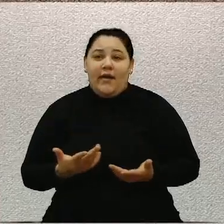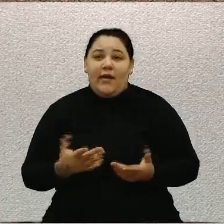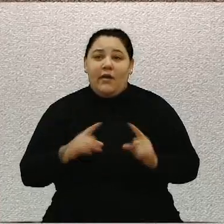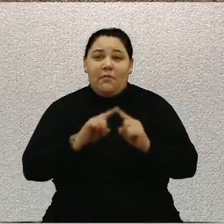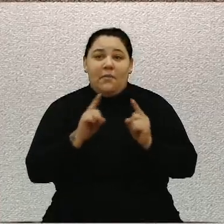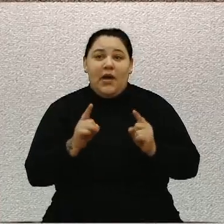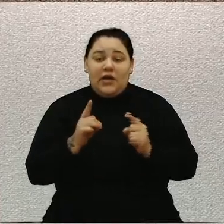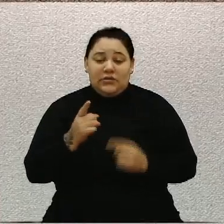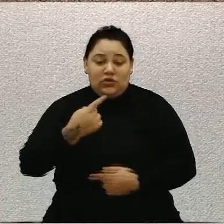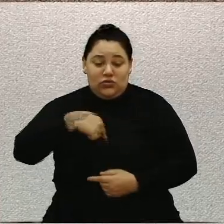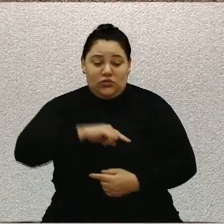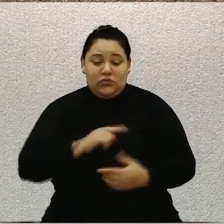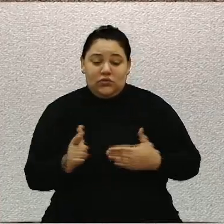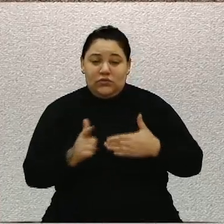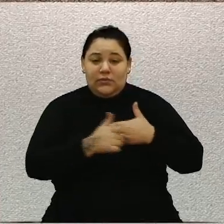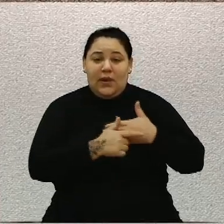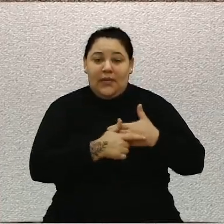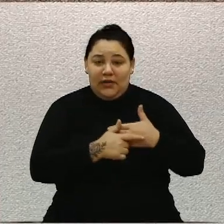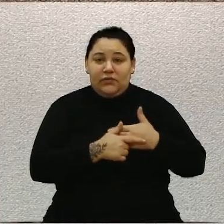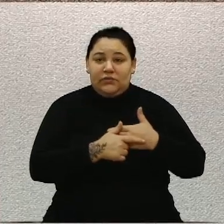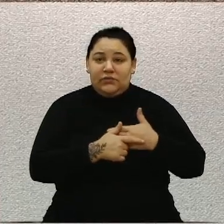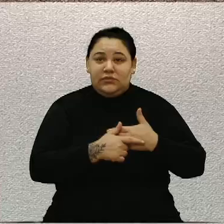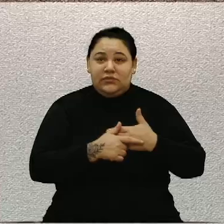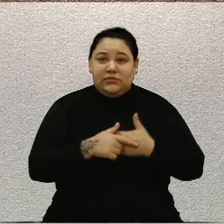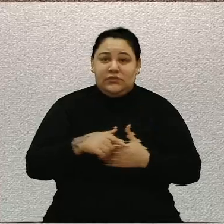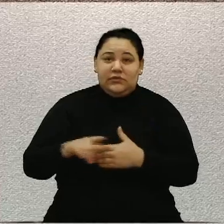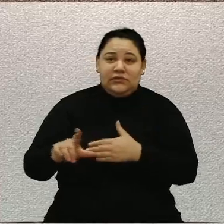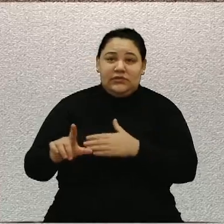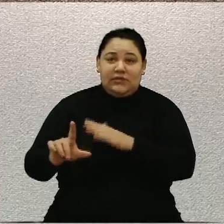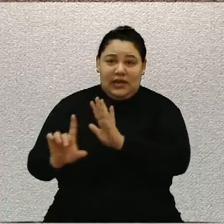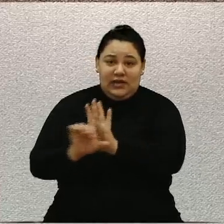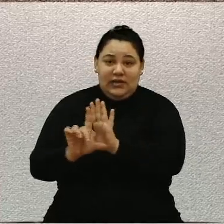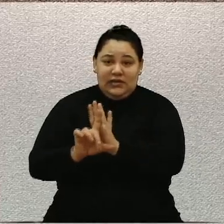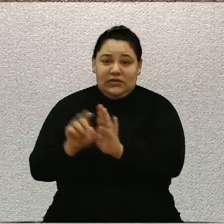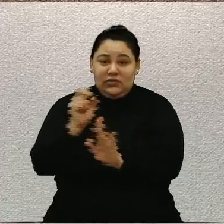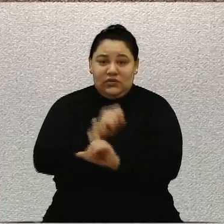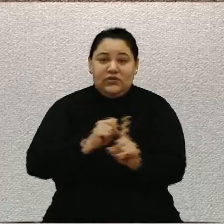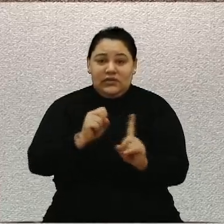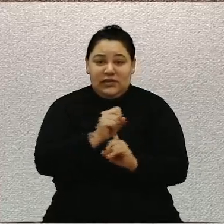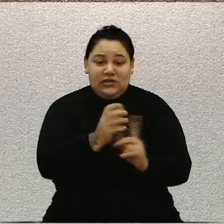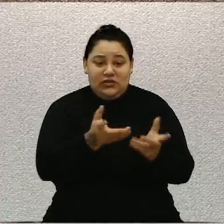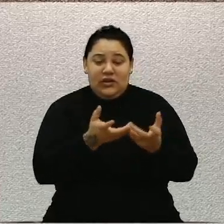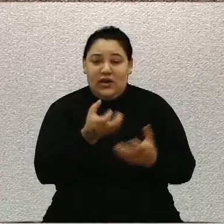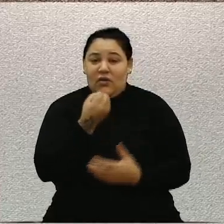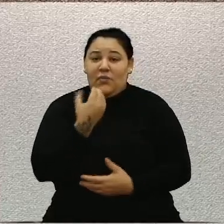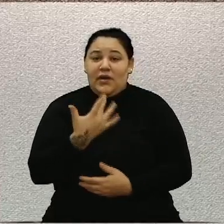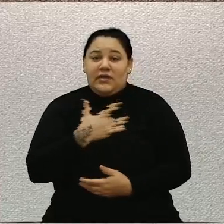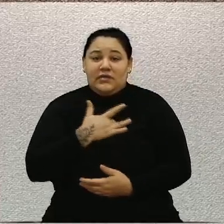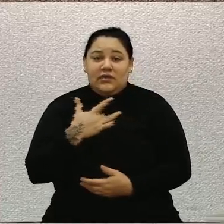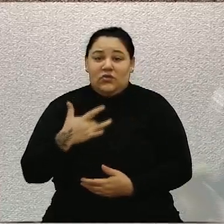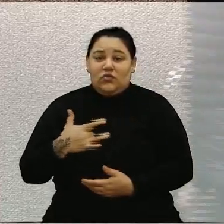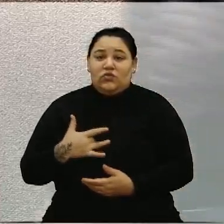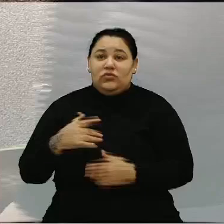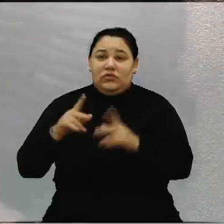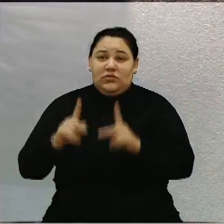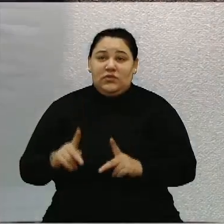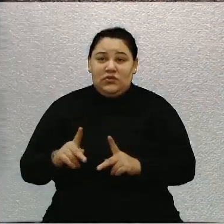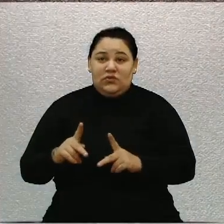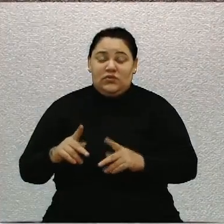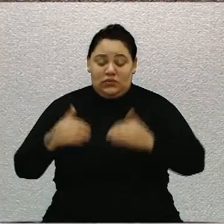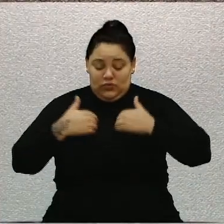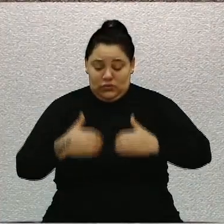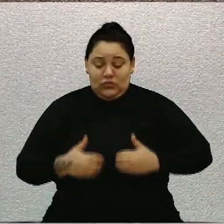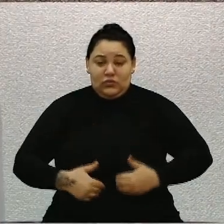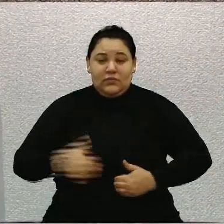como legisladores, enfim, como sociedade que quer o bem das pessoas, que quer a saúde das pessoas, física e